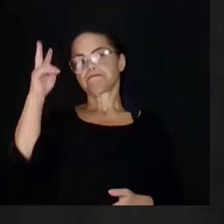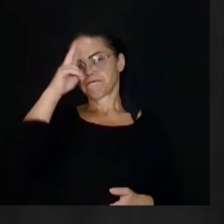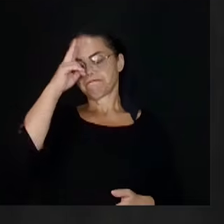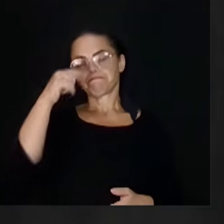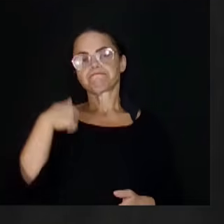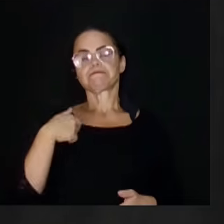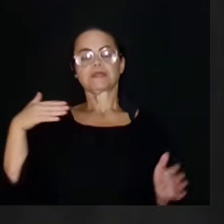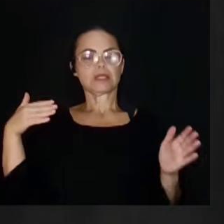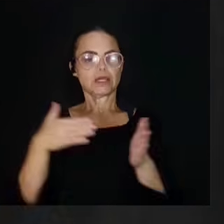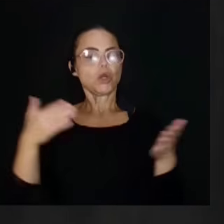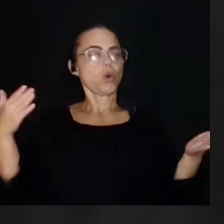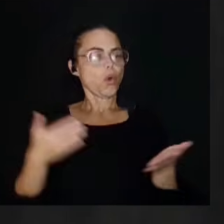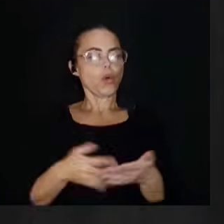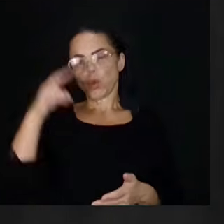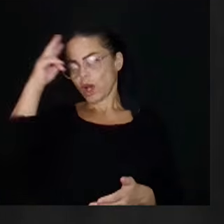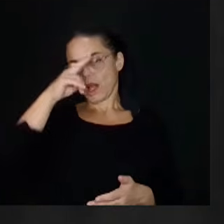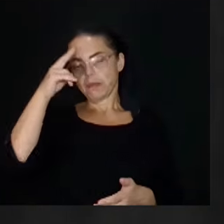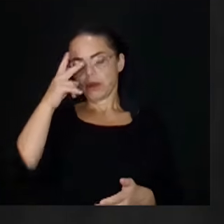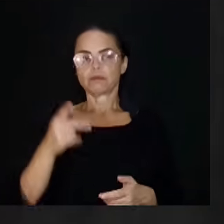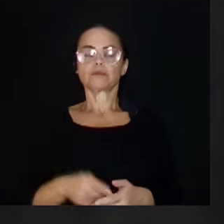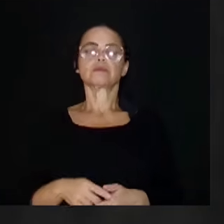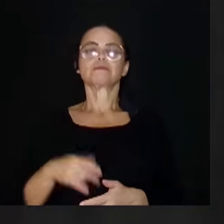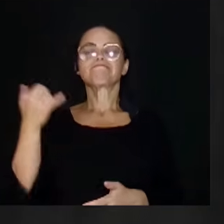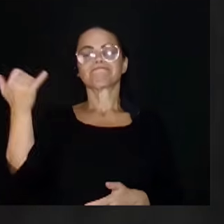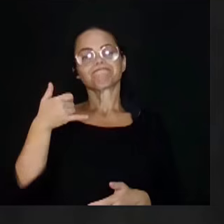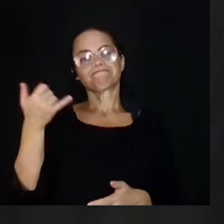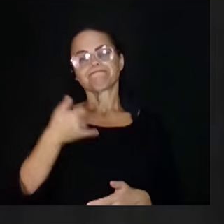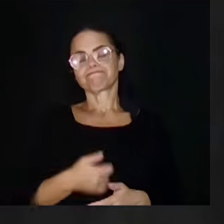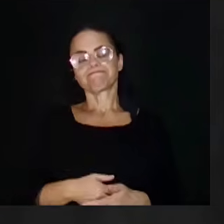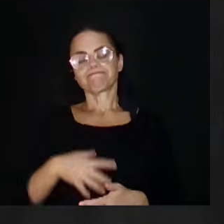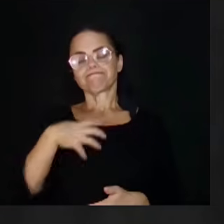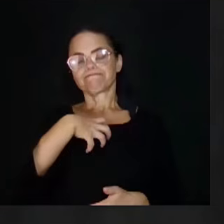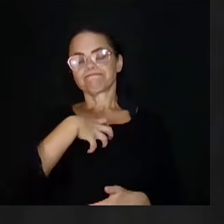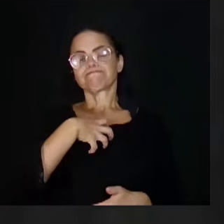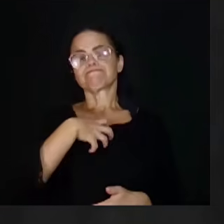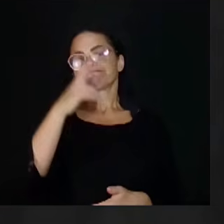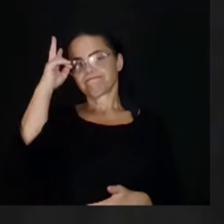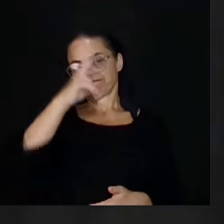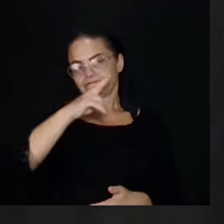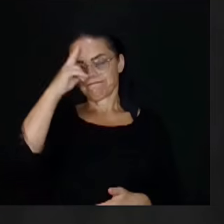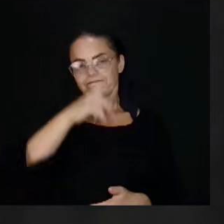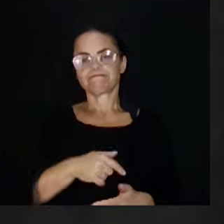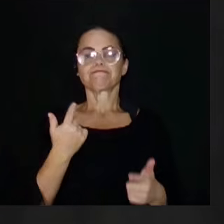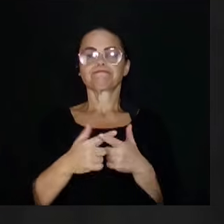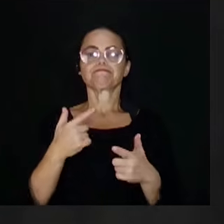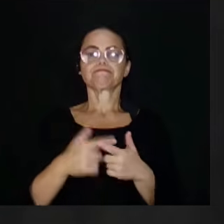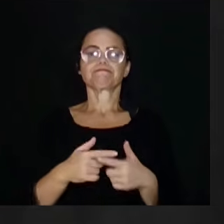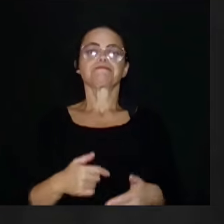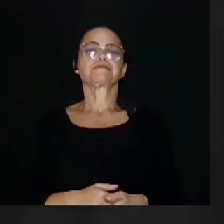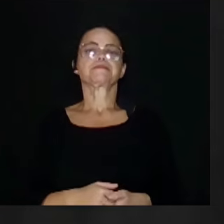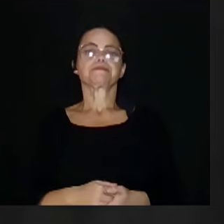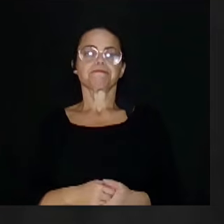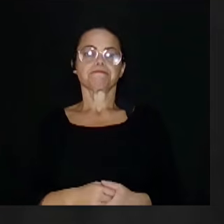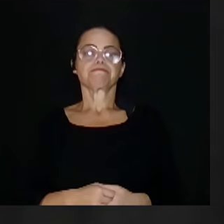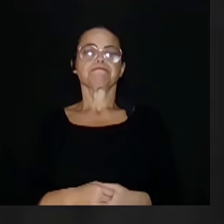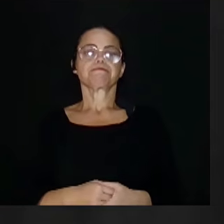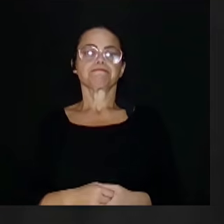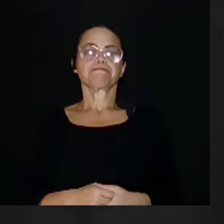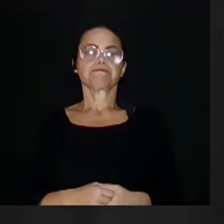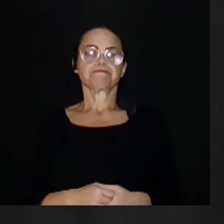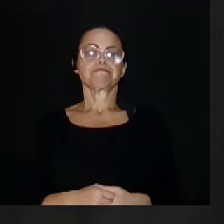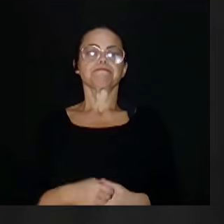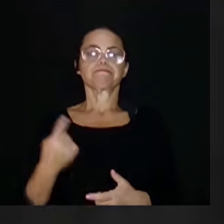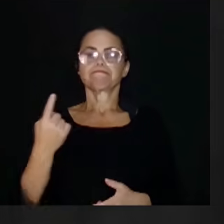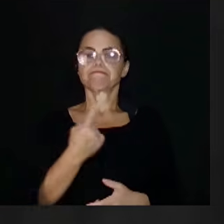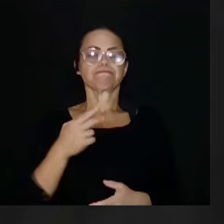fala presente. Né? É uma fala bem presente porque é isso. Pra gente é nunca fácil,